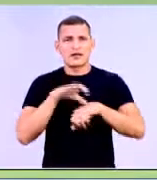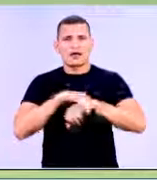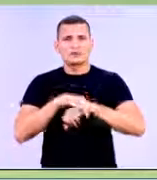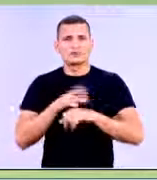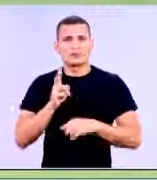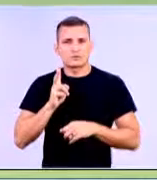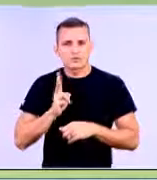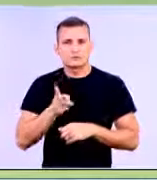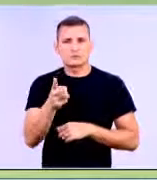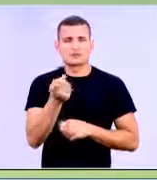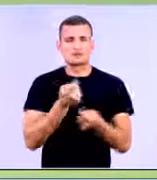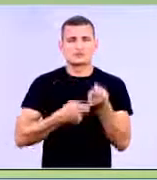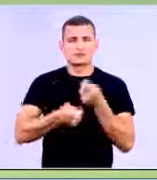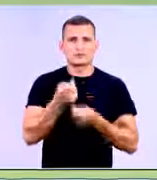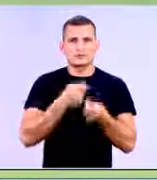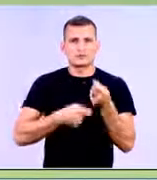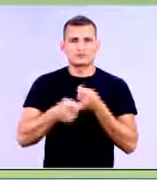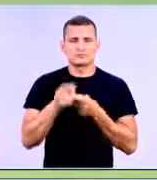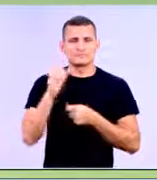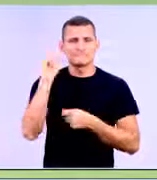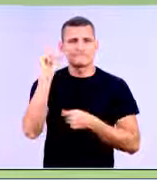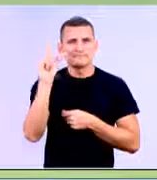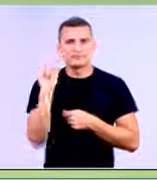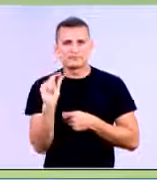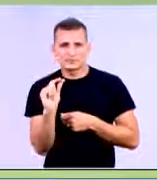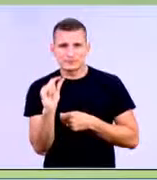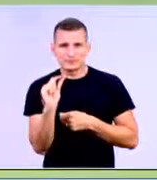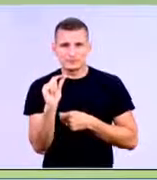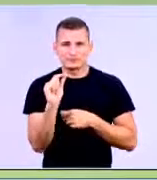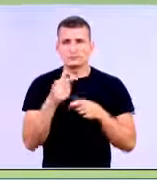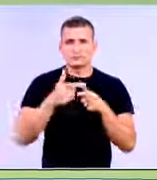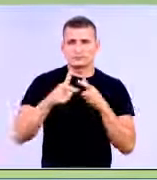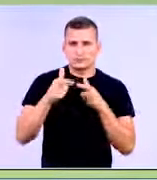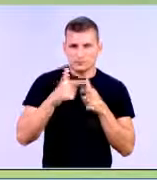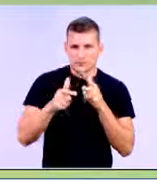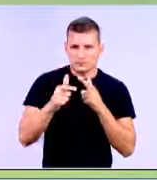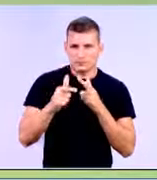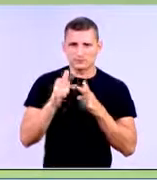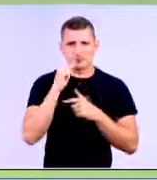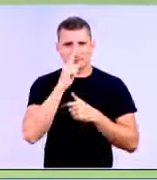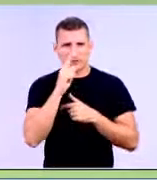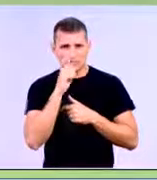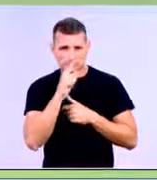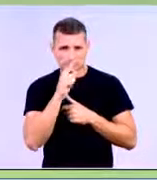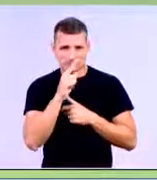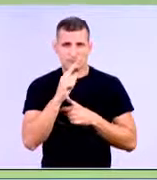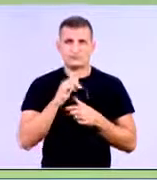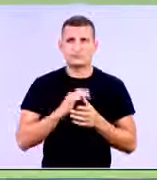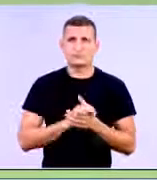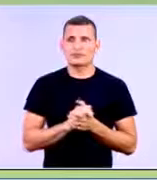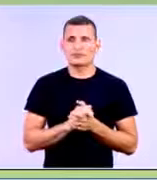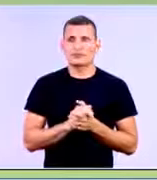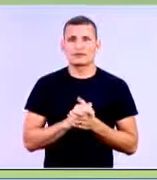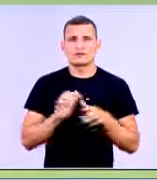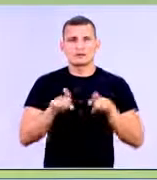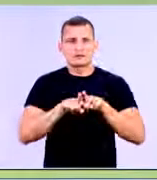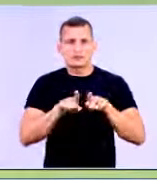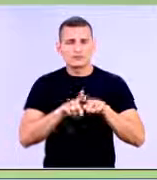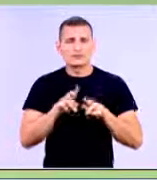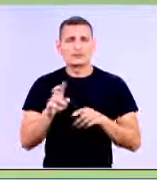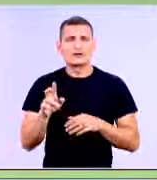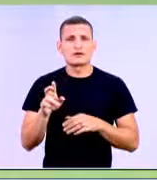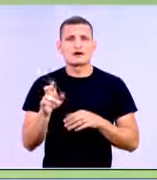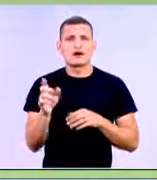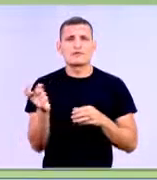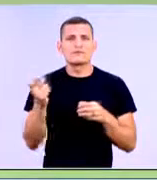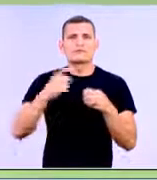dos negócios, minimizando os danos e maximizando o retorno dos